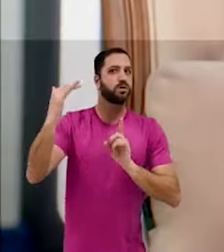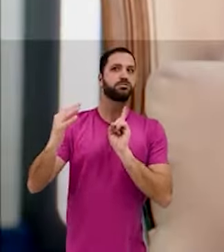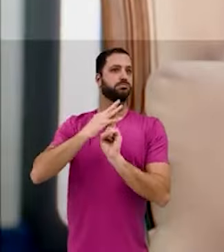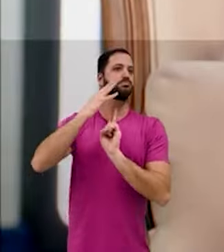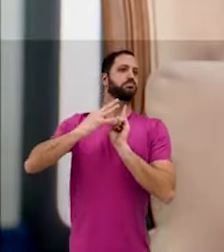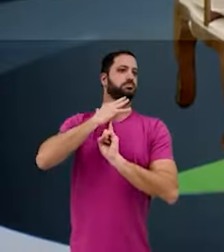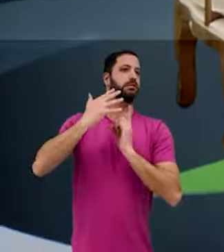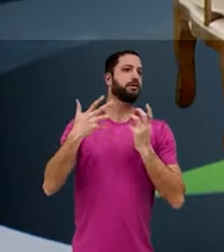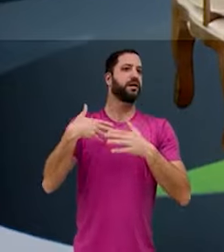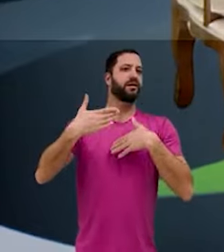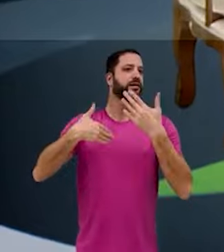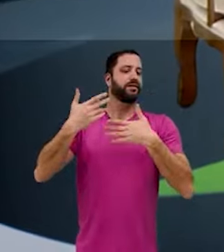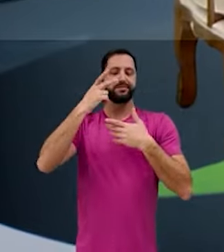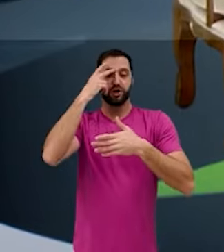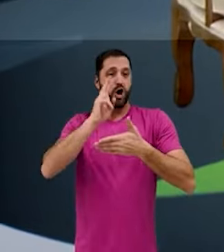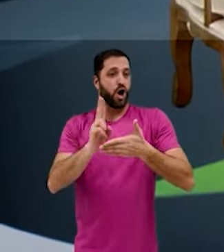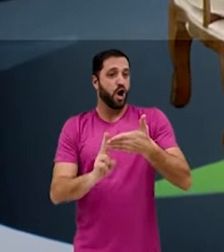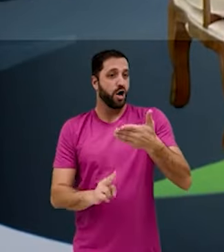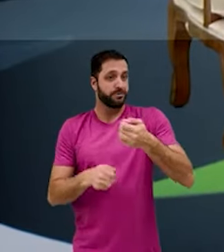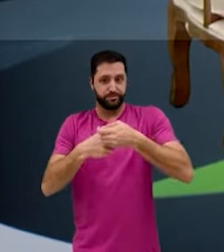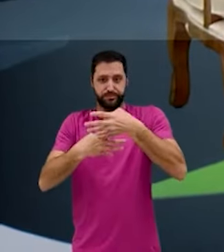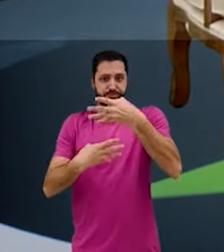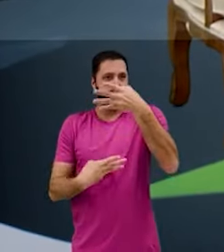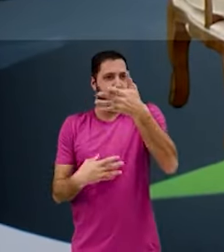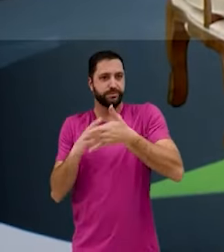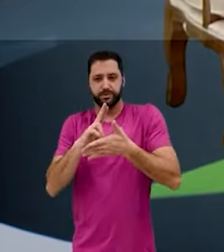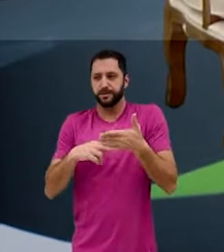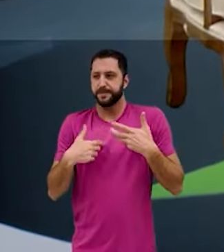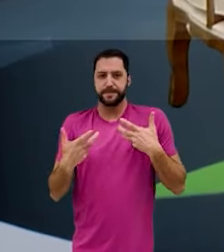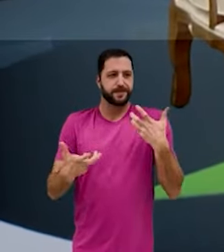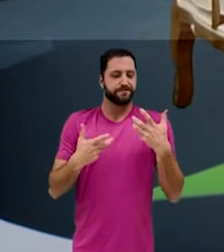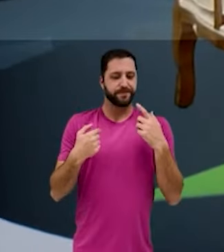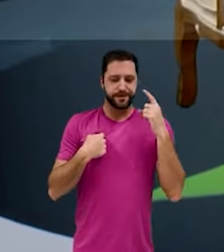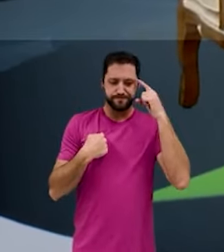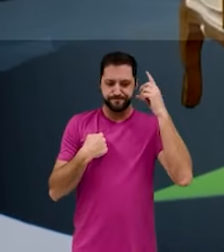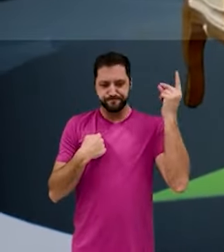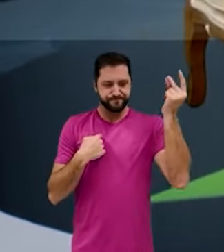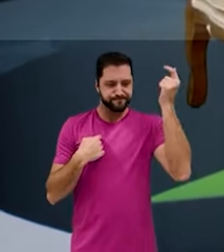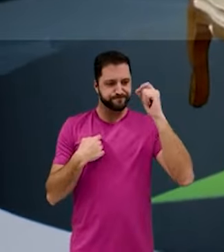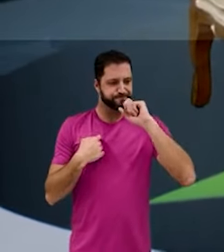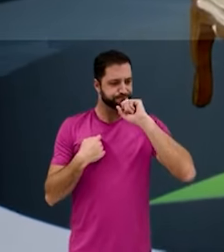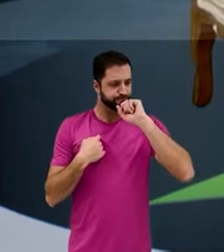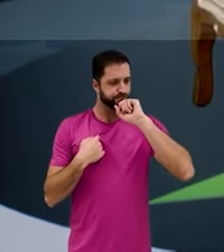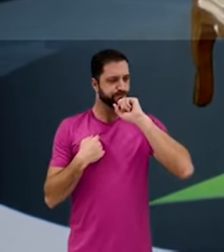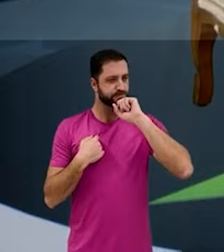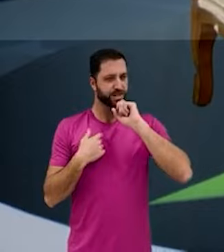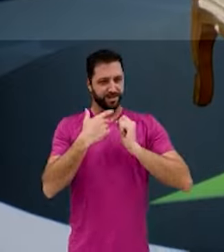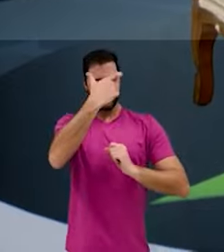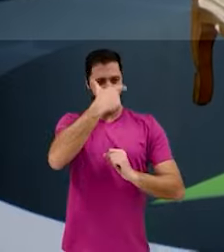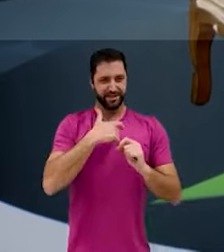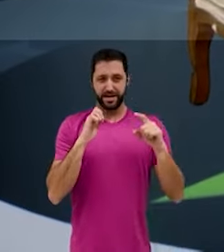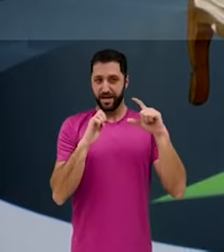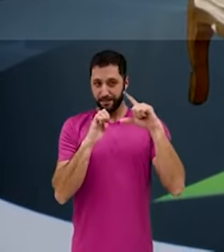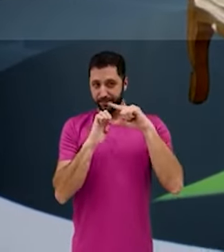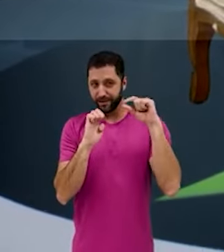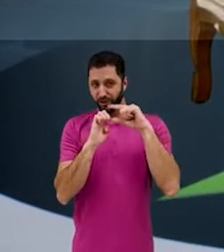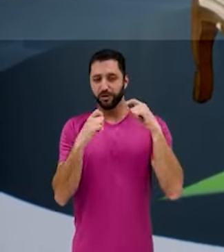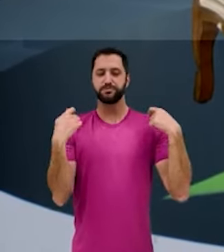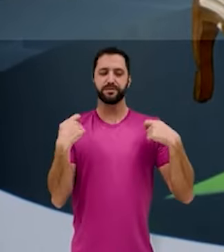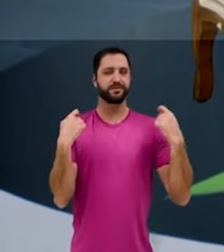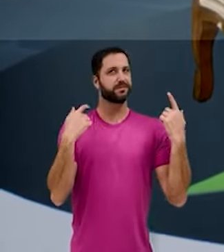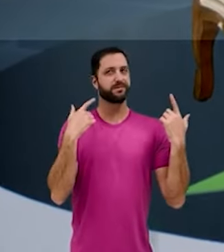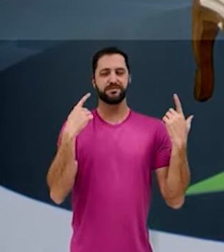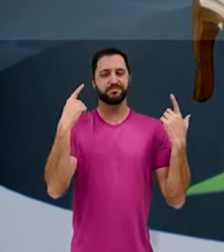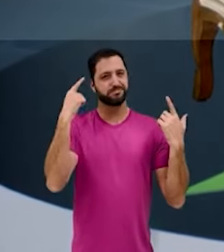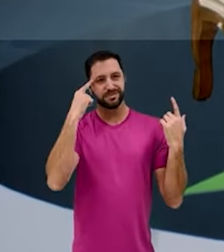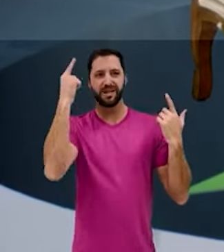espera. Aí que veio a semente da escala. Porque algo precisa virar na cabeça do empreendedor para